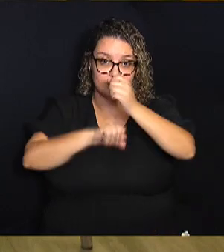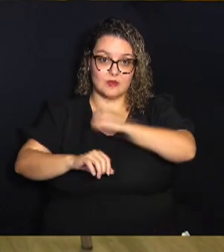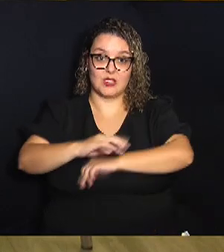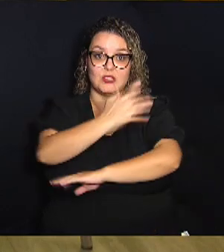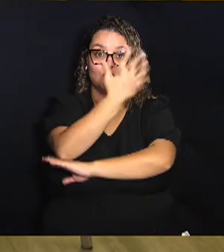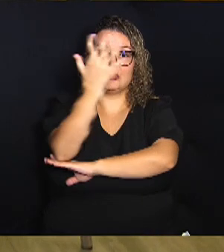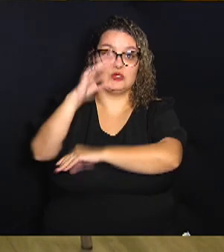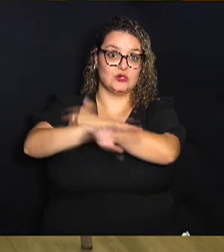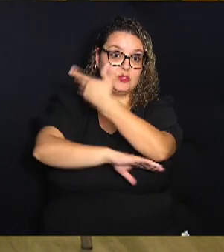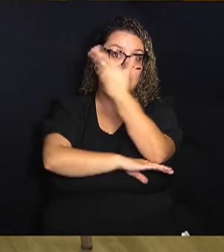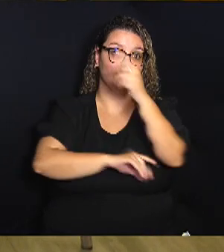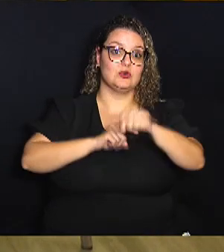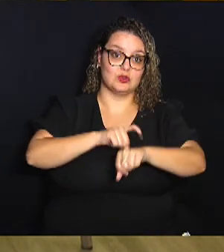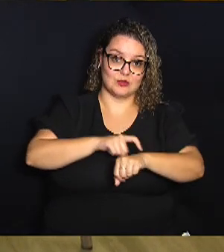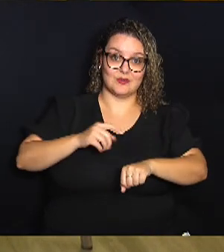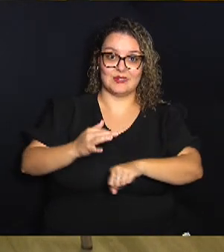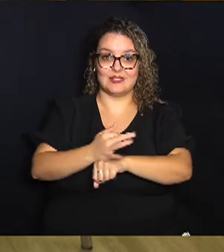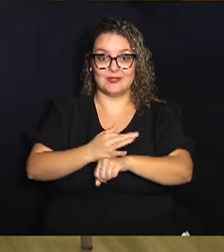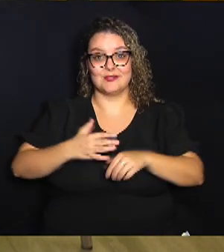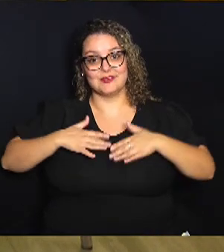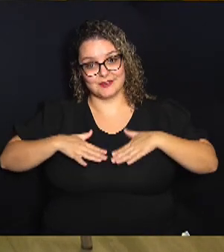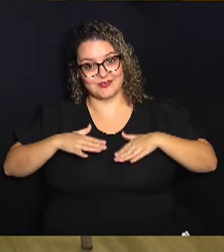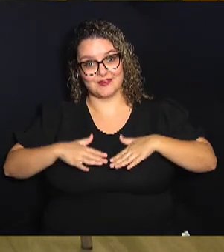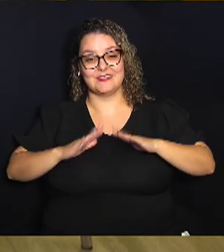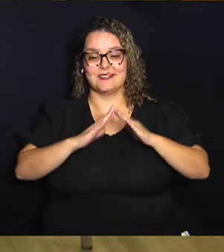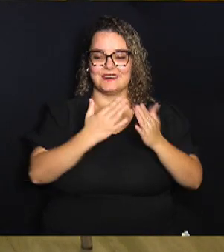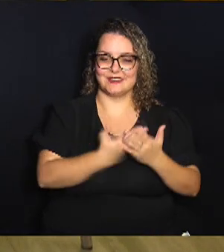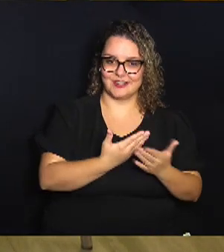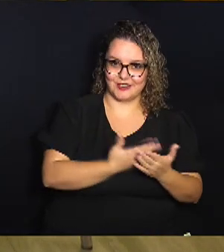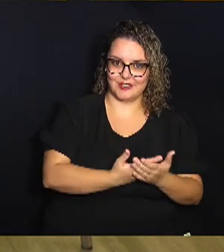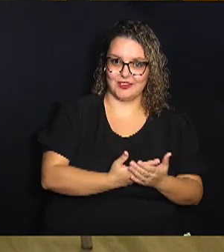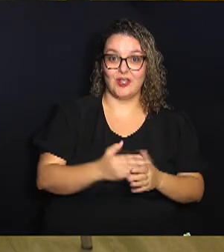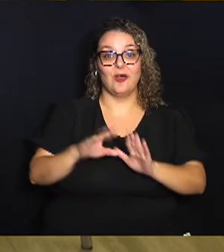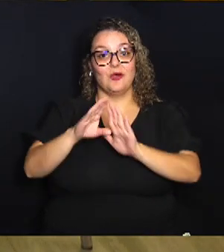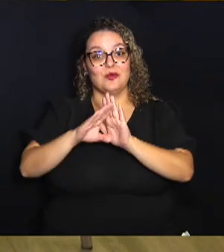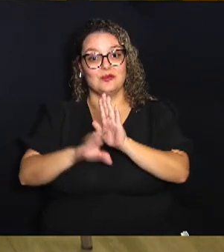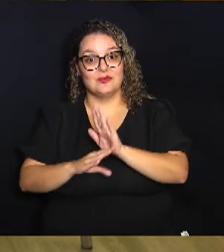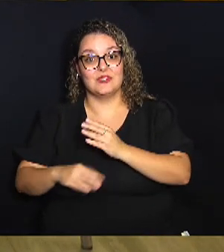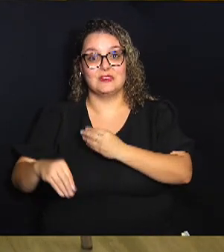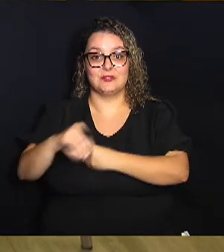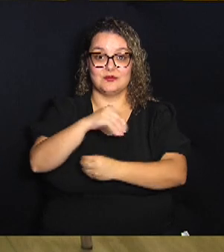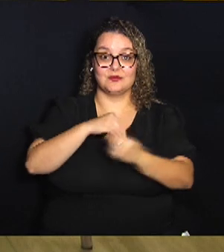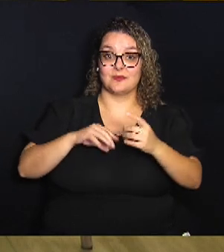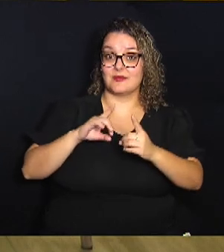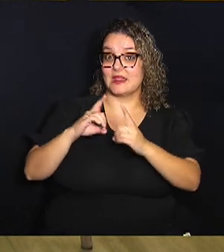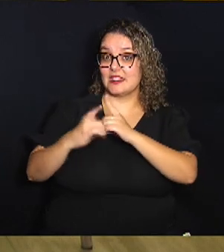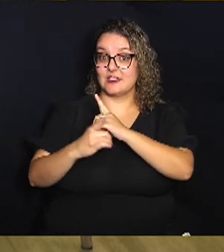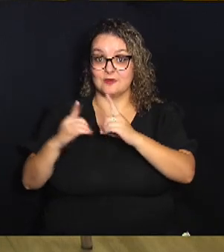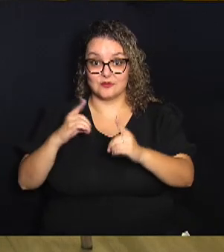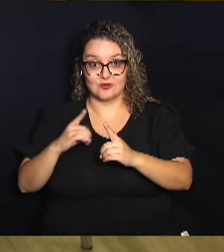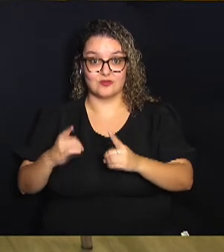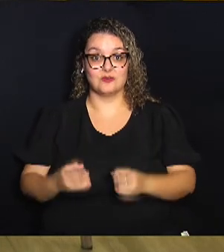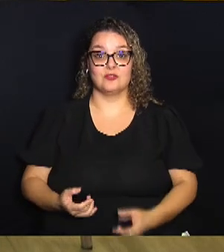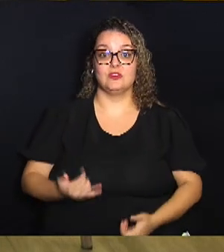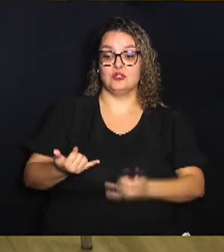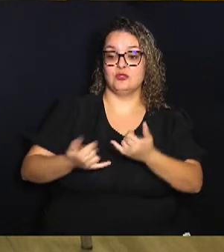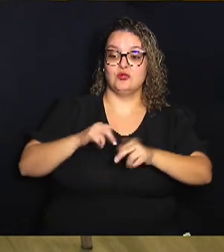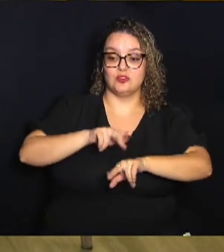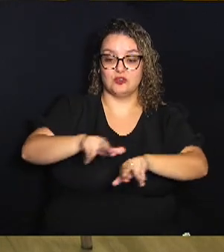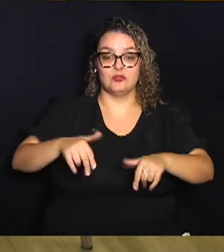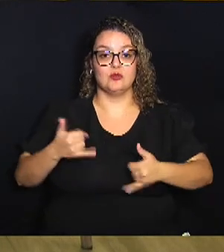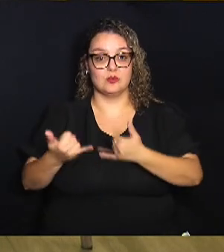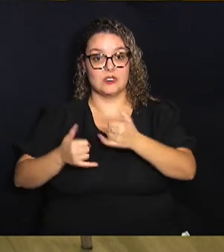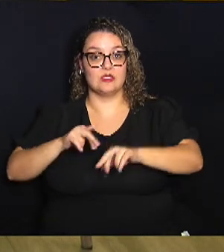natureza durante o período de descanso na escola. O programa envolve dinâmicas, jogos e